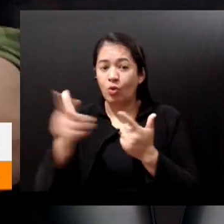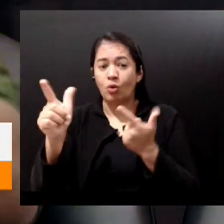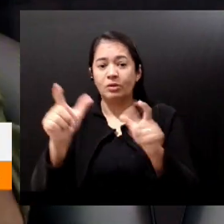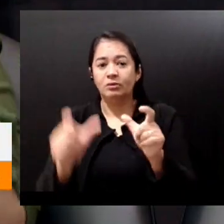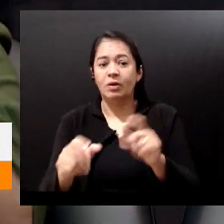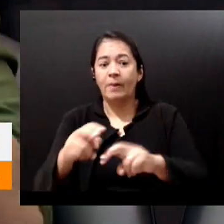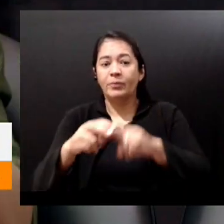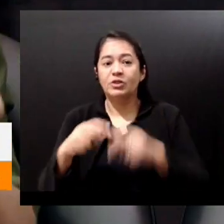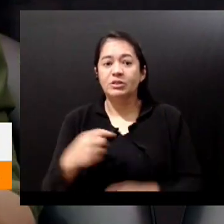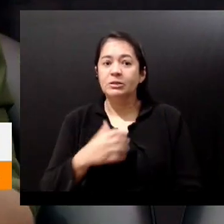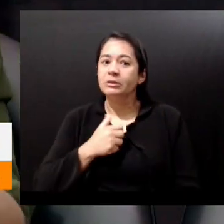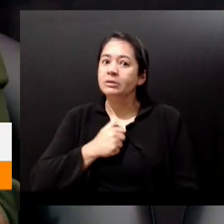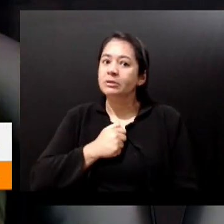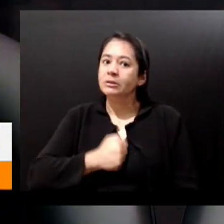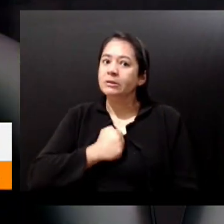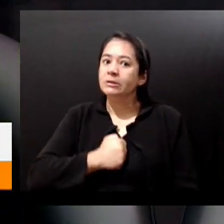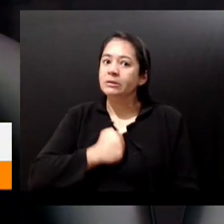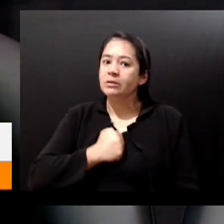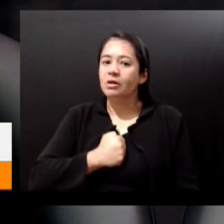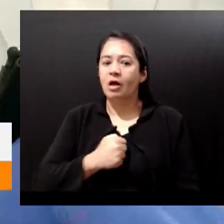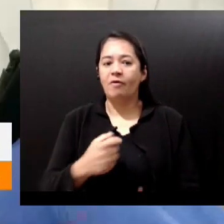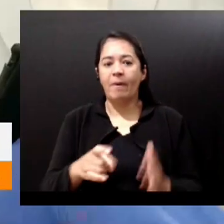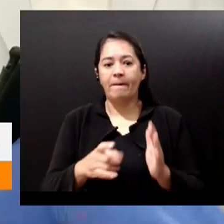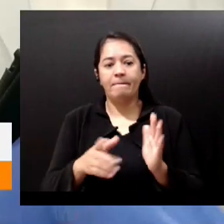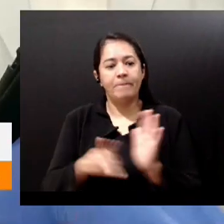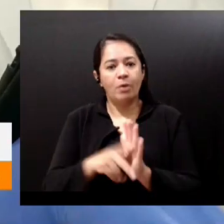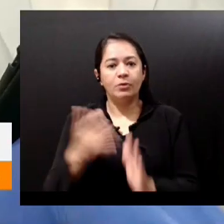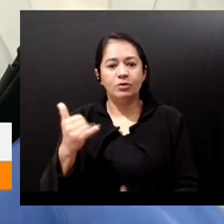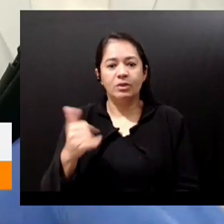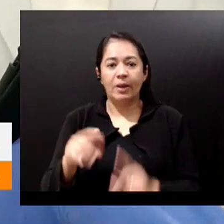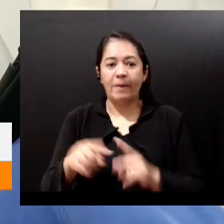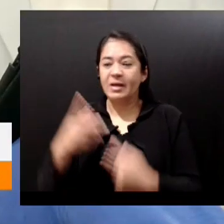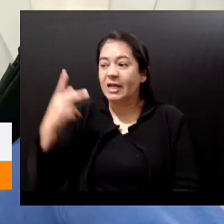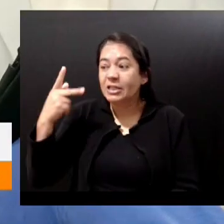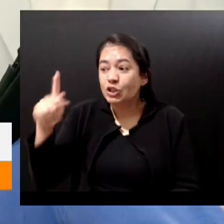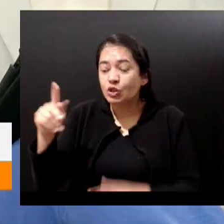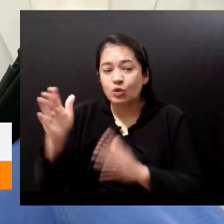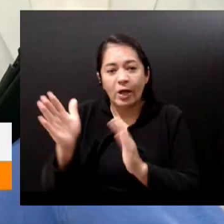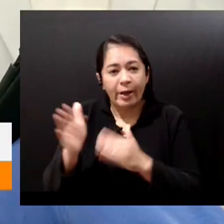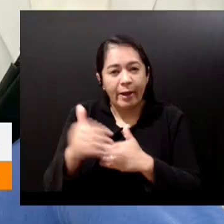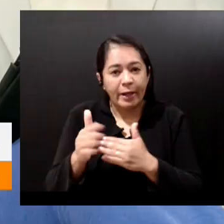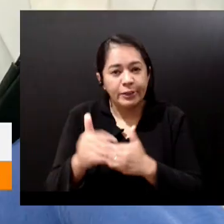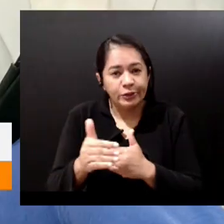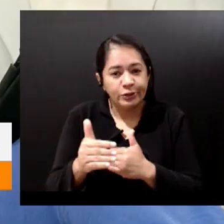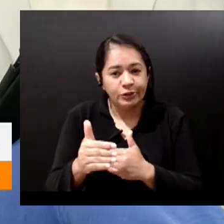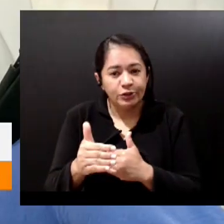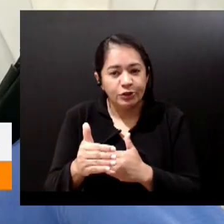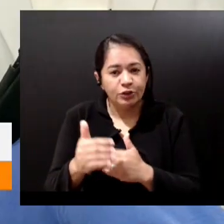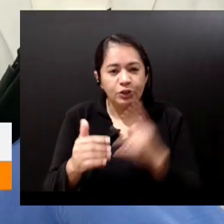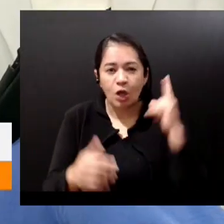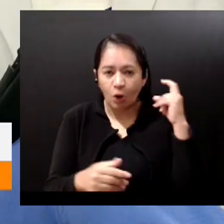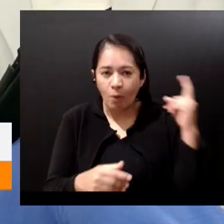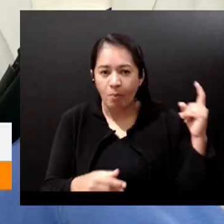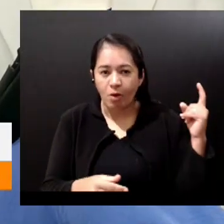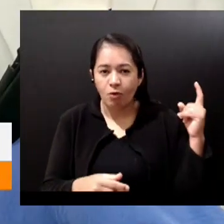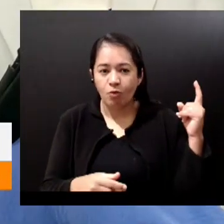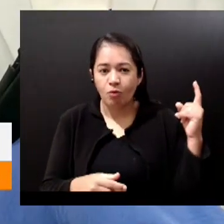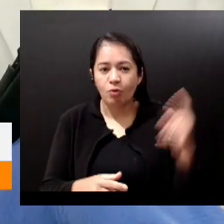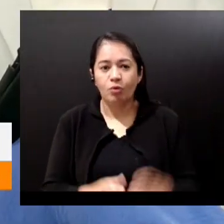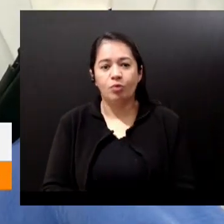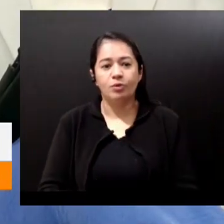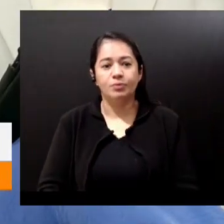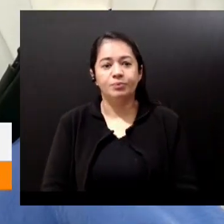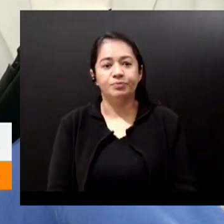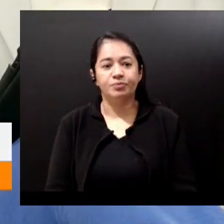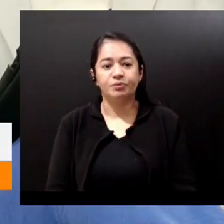quando sai o som. A música pode ser maravilhosa, mas a sua caixinha de som ali, ou a própria... como fala,